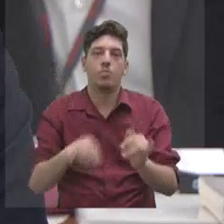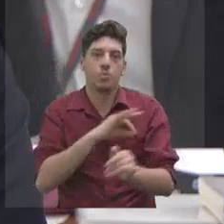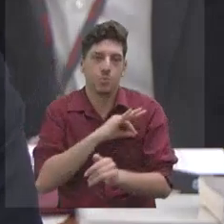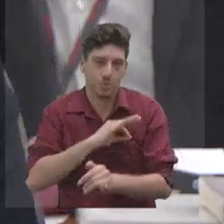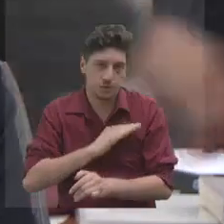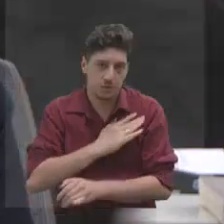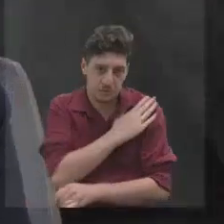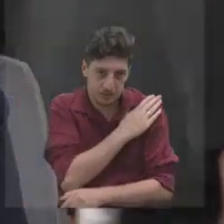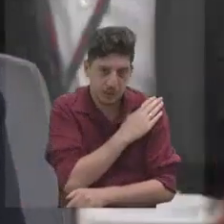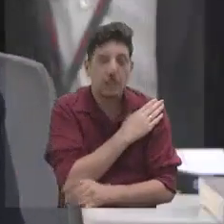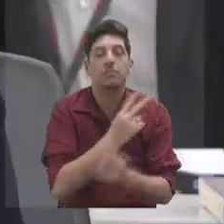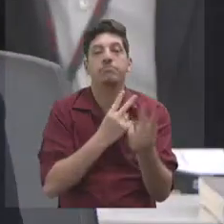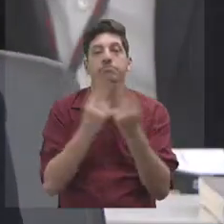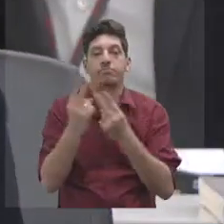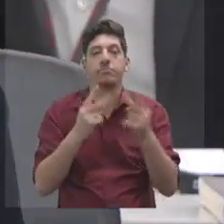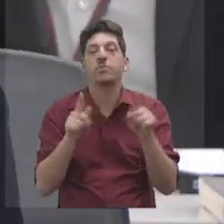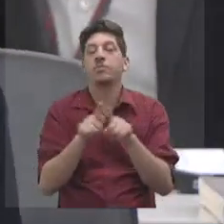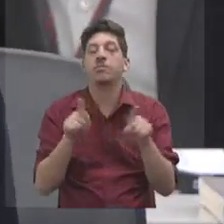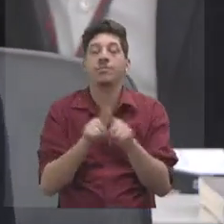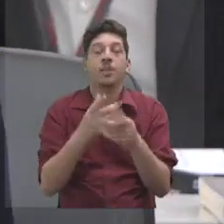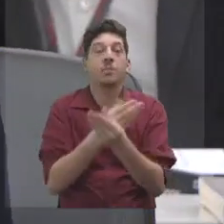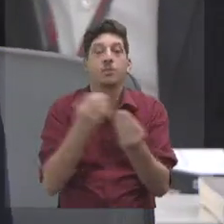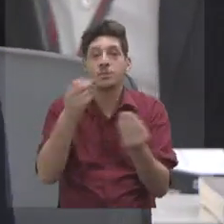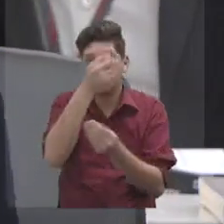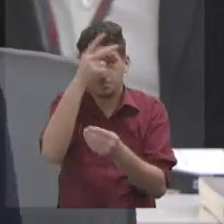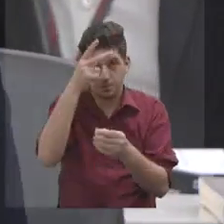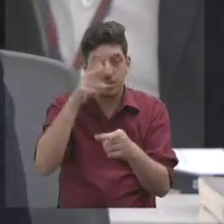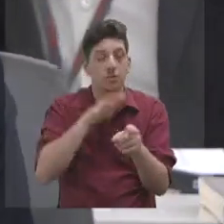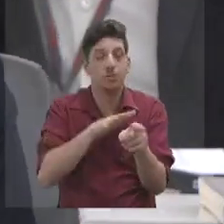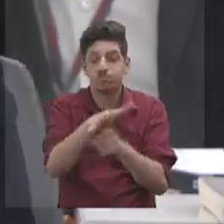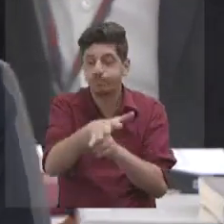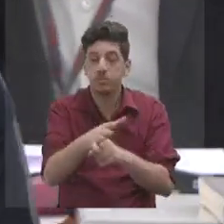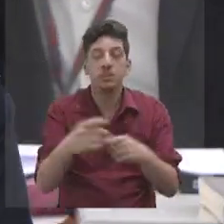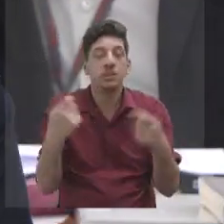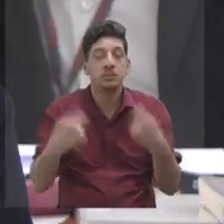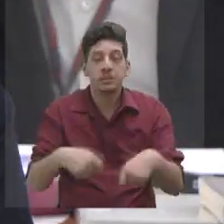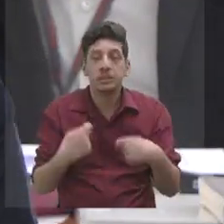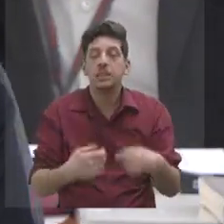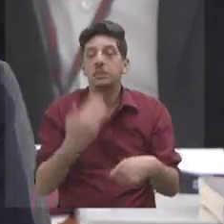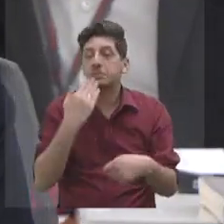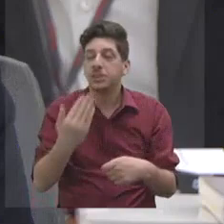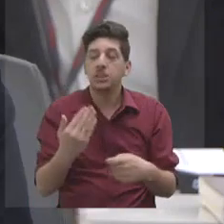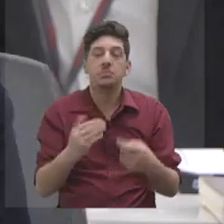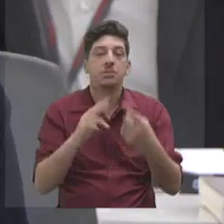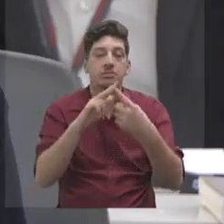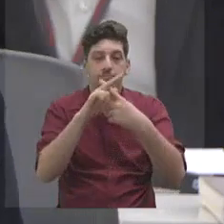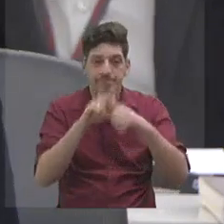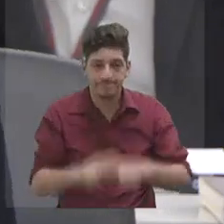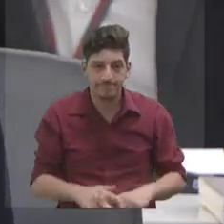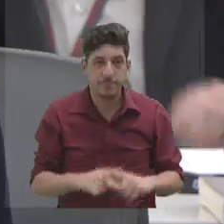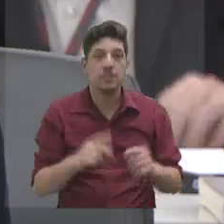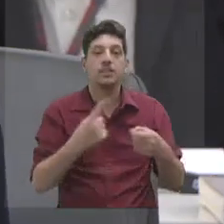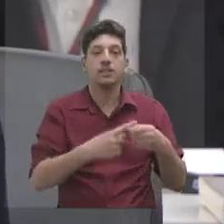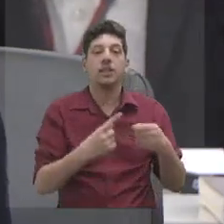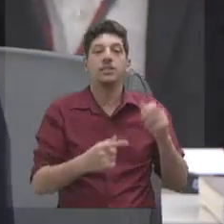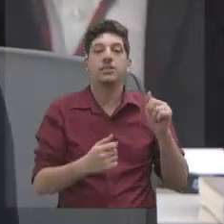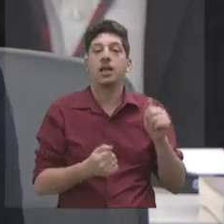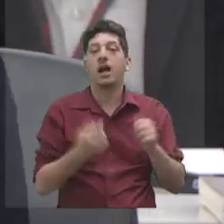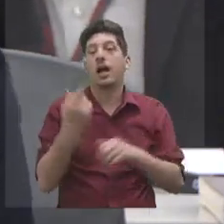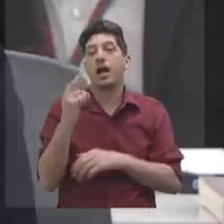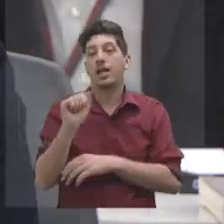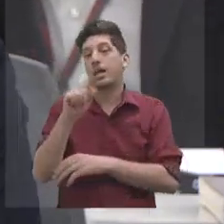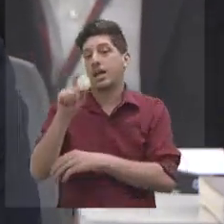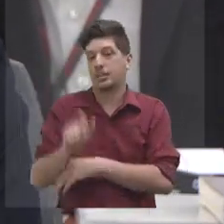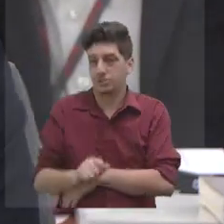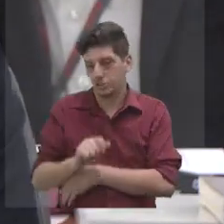demanda de várias prefeituras que perfazem o trecho né é o trecho que liga né A Cidade de Araxá divisa com Estado de São Paulo é